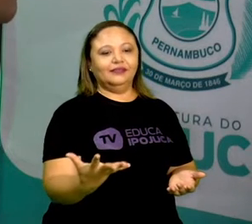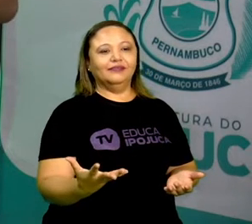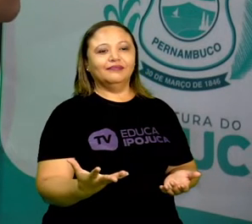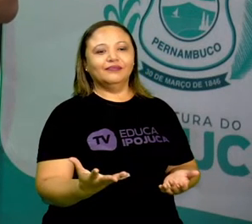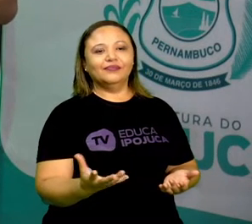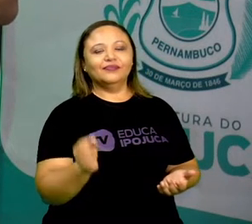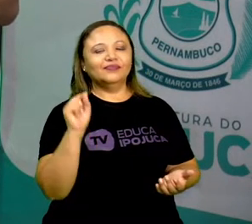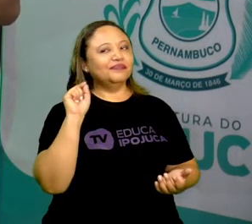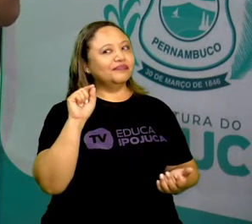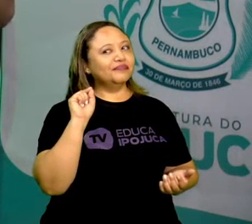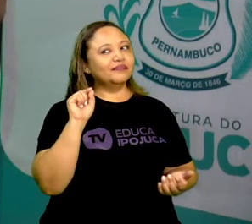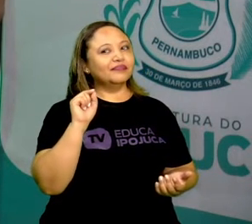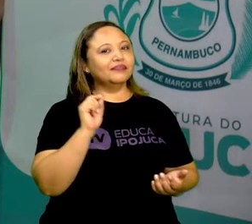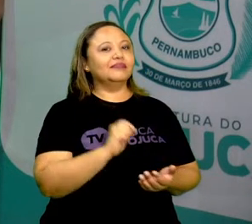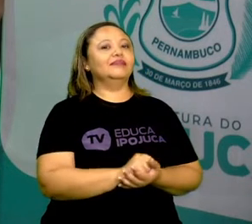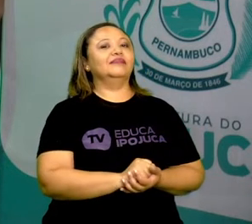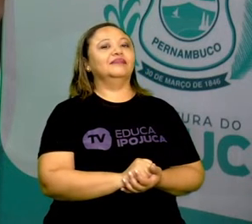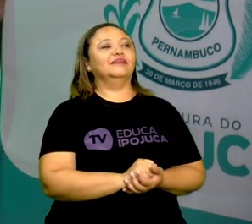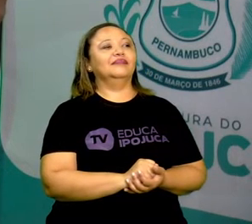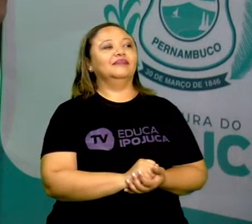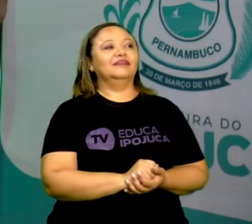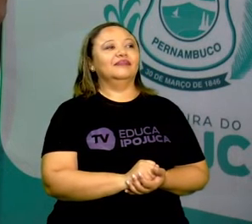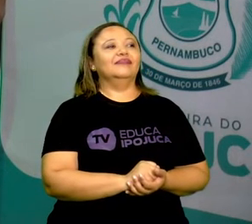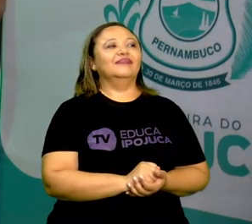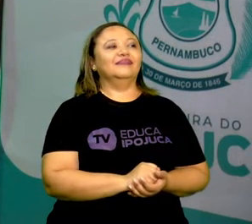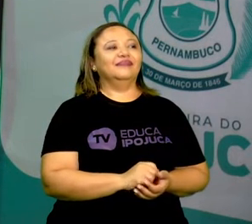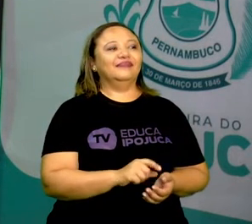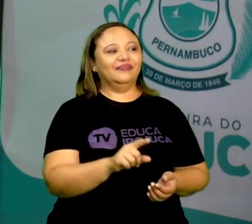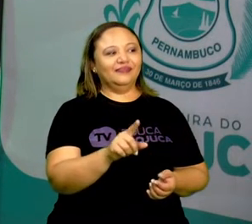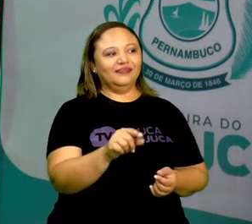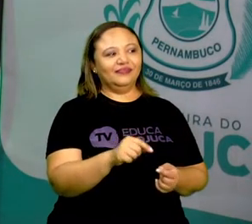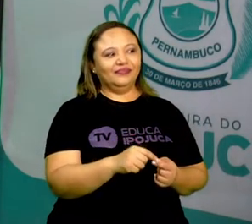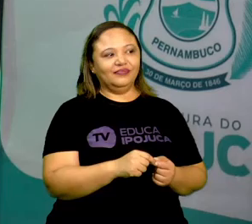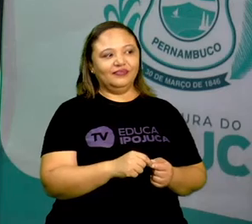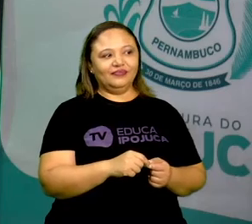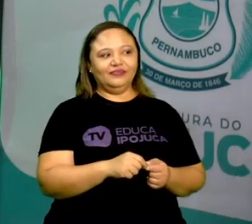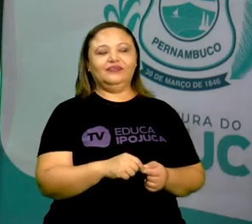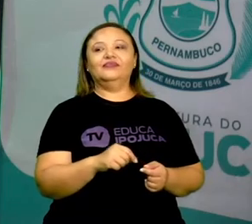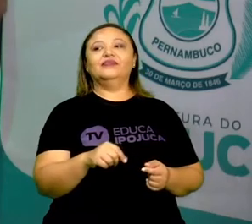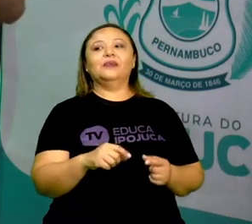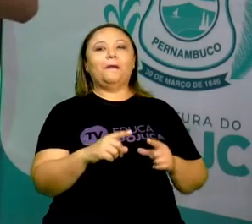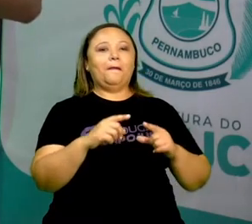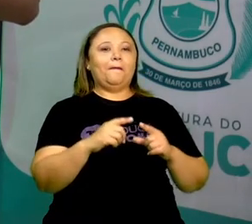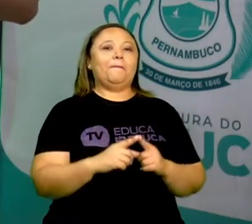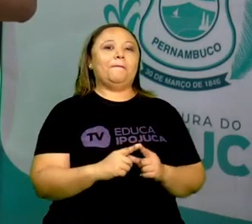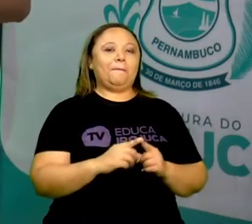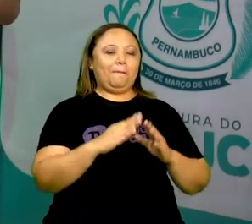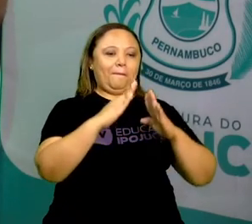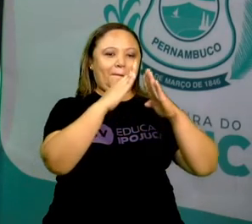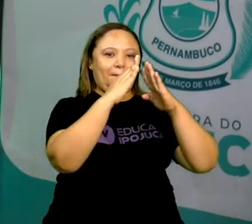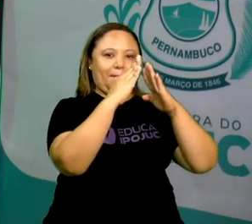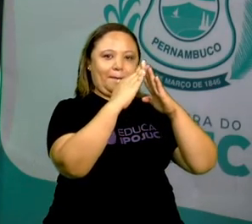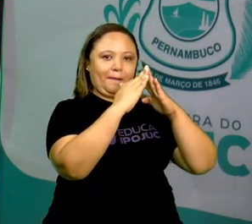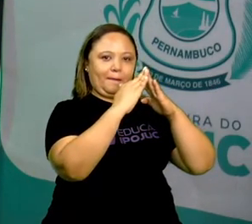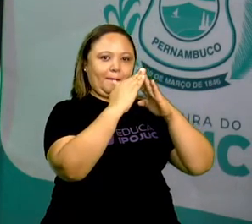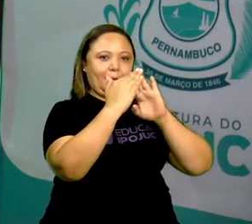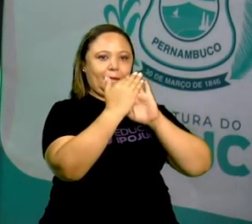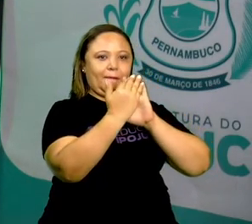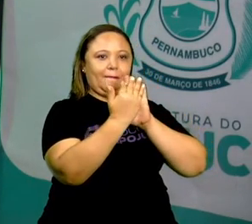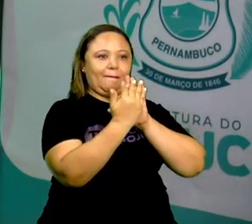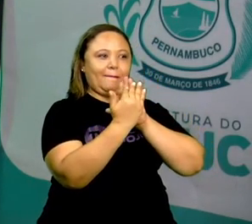o que seria isso se liga na dica temos também a pirâmide e